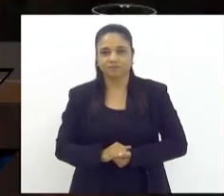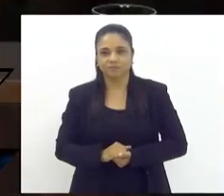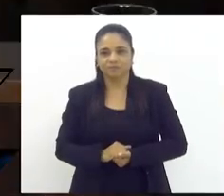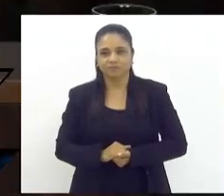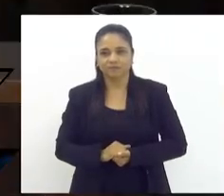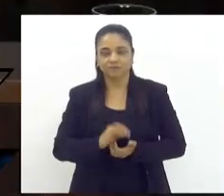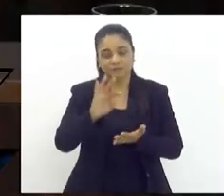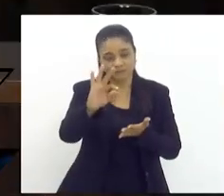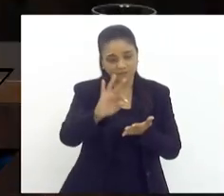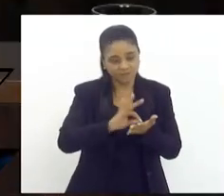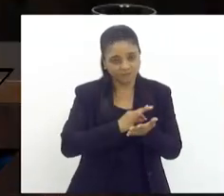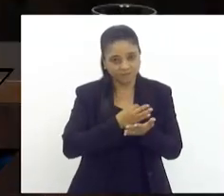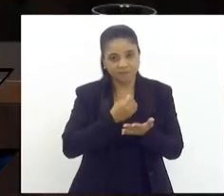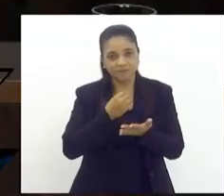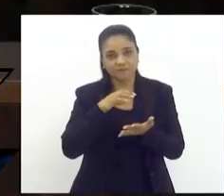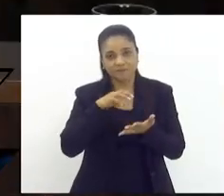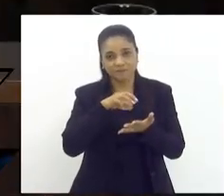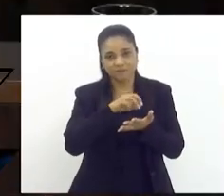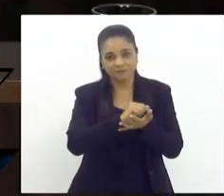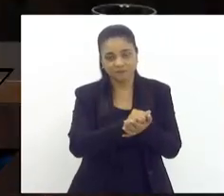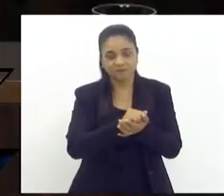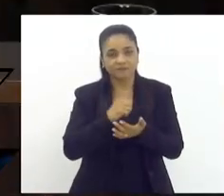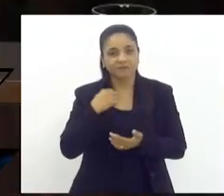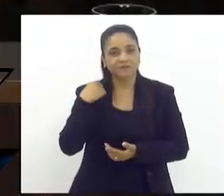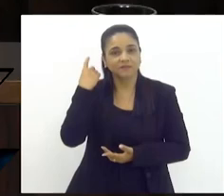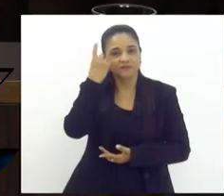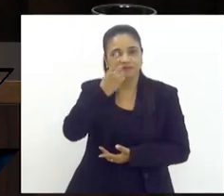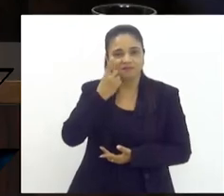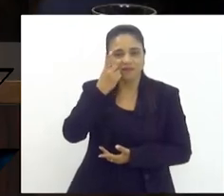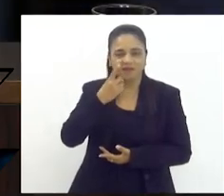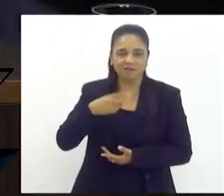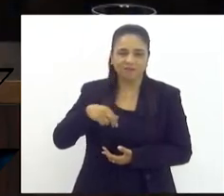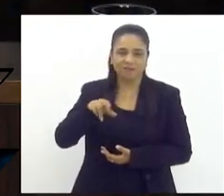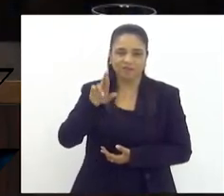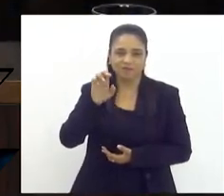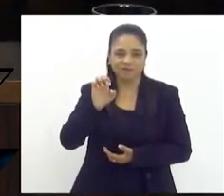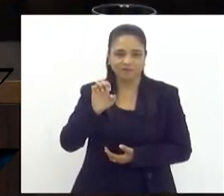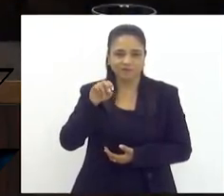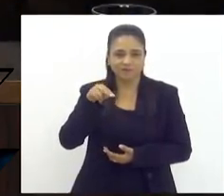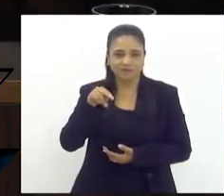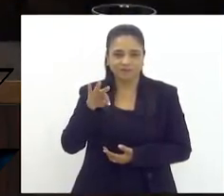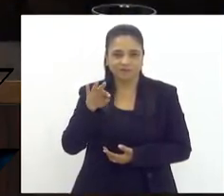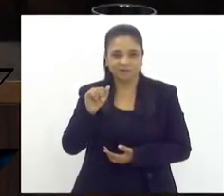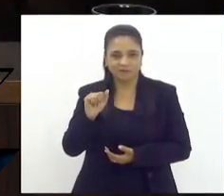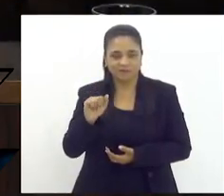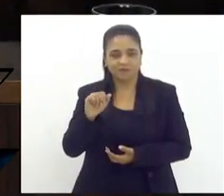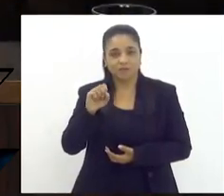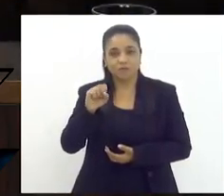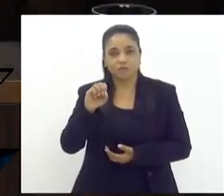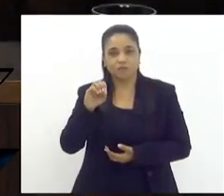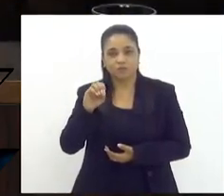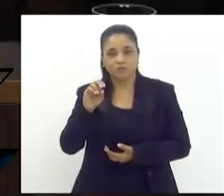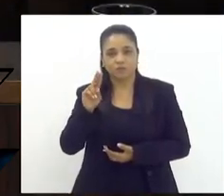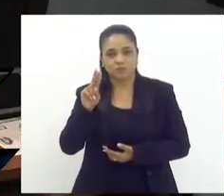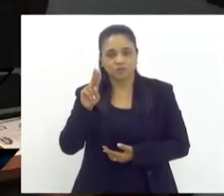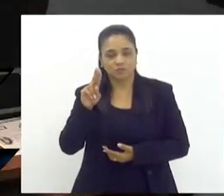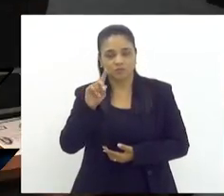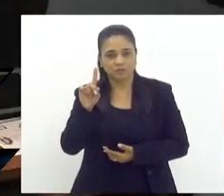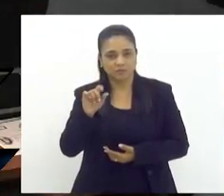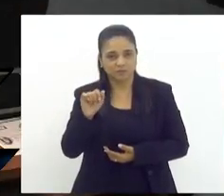a próxima oradora escrito é a nobre deputada Renata Souza que dispõe de 9 minutos